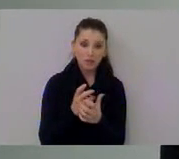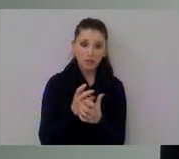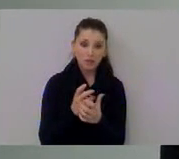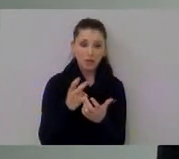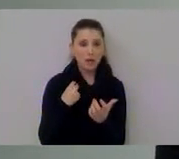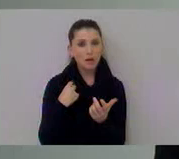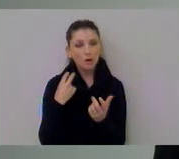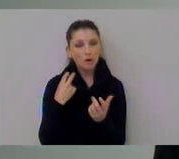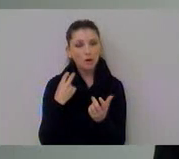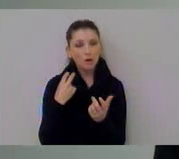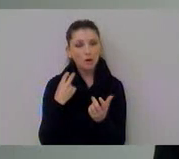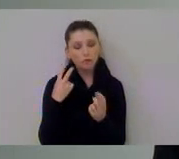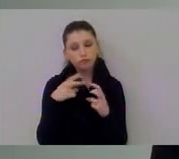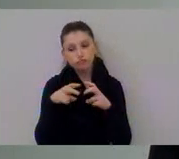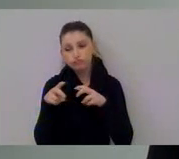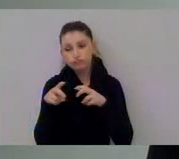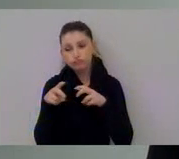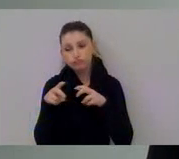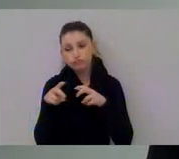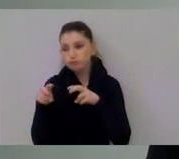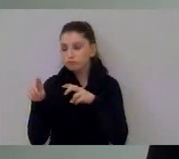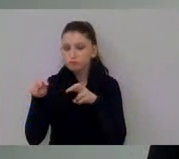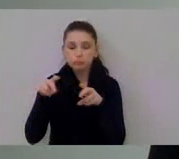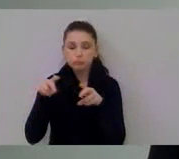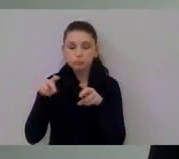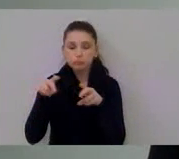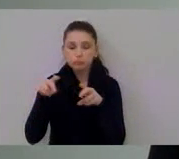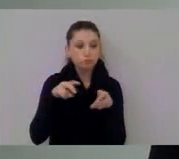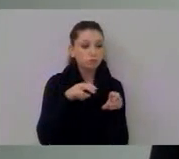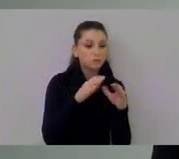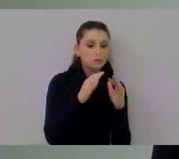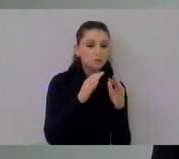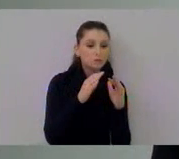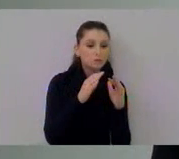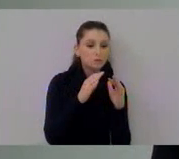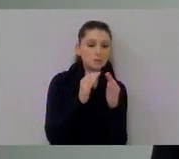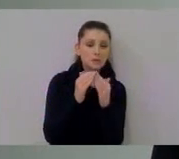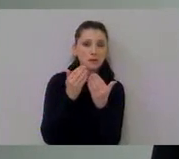a comissão também muitas vezes me acompanhou,